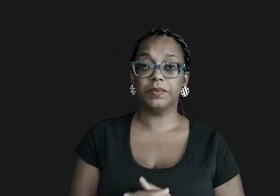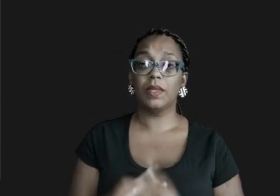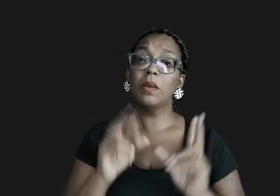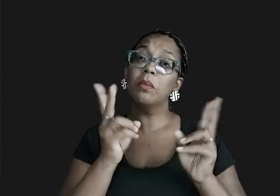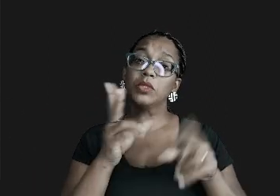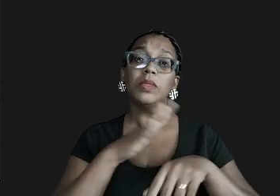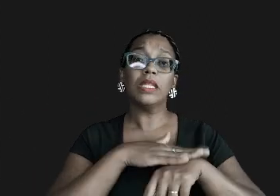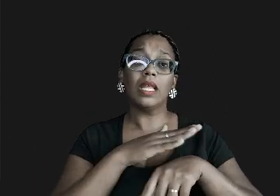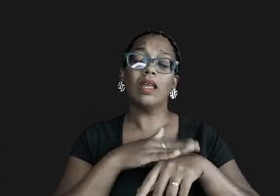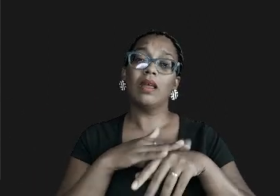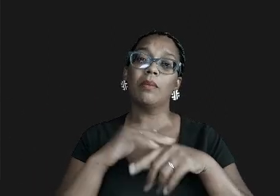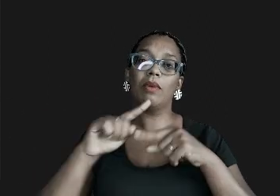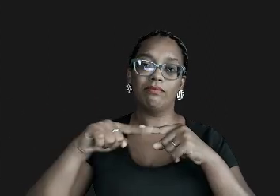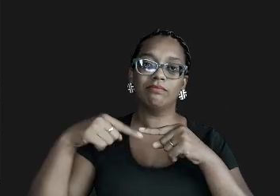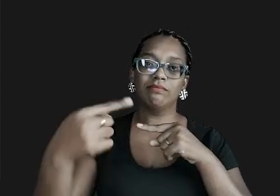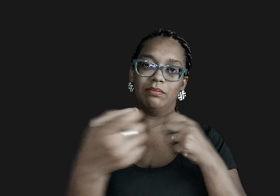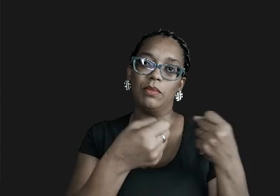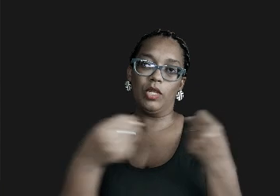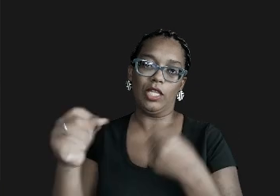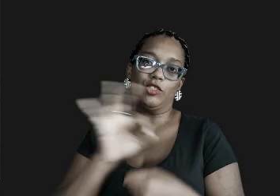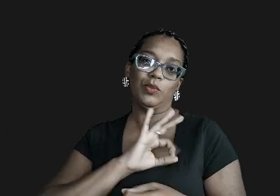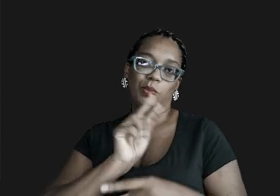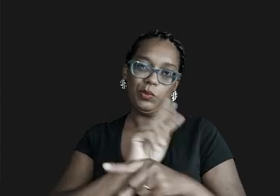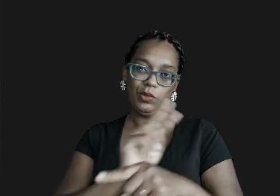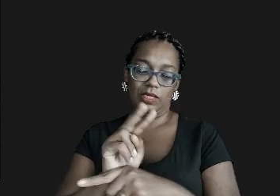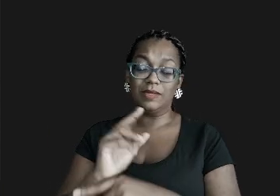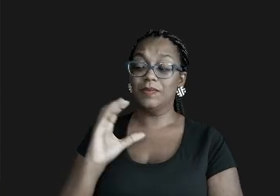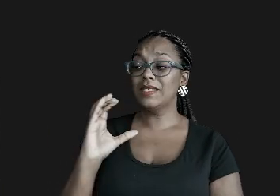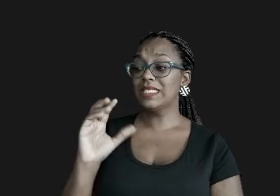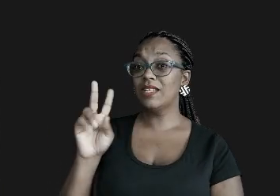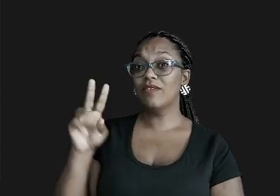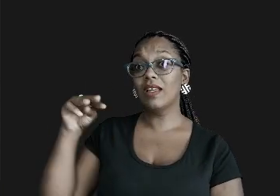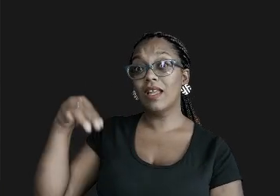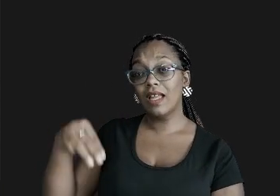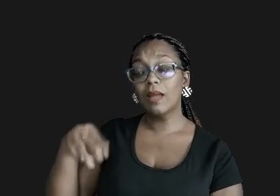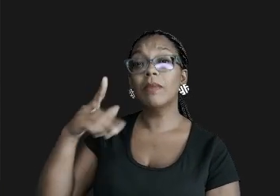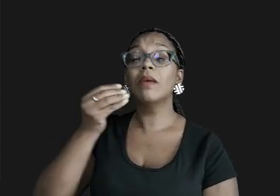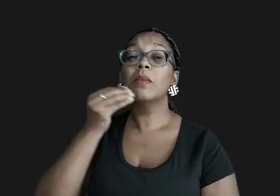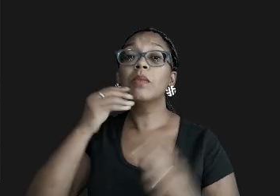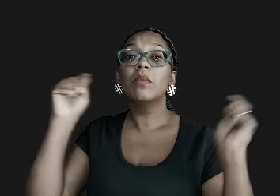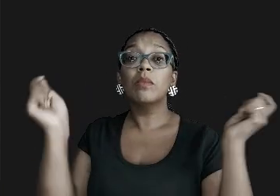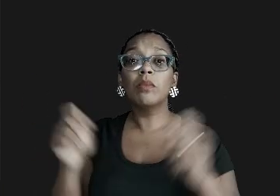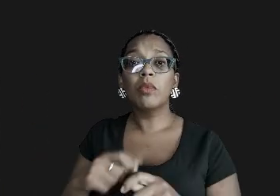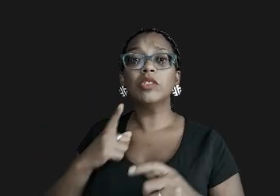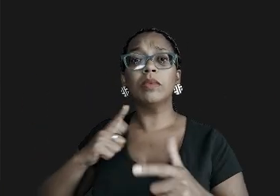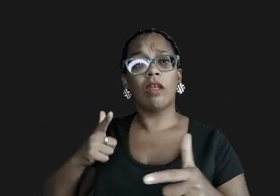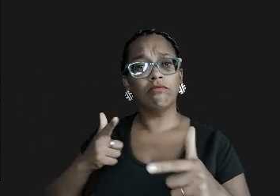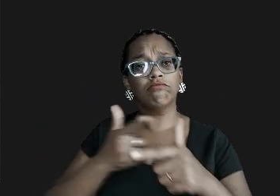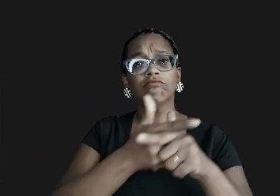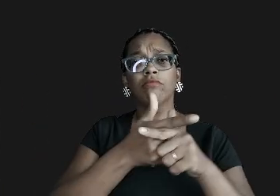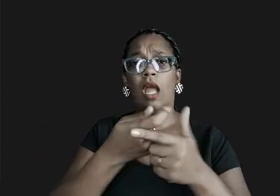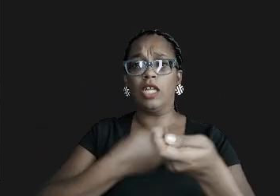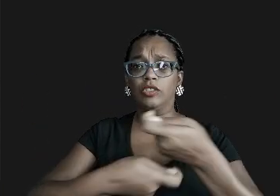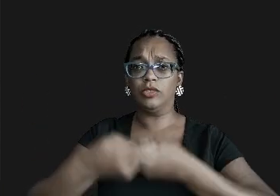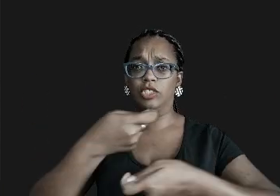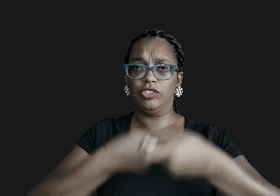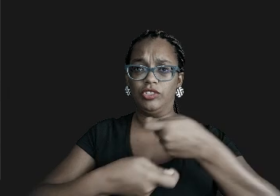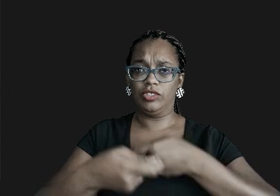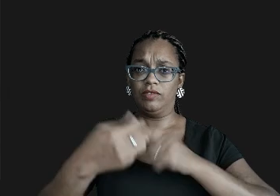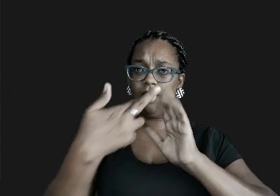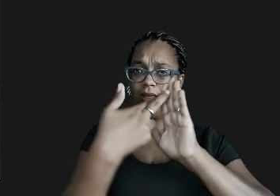como um desdobramento lógico do Poder de polícia cvm tem a possibilidade de estabelecer sanções de ordem administrativa